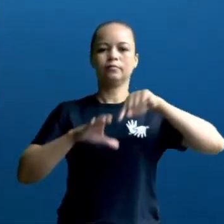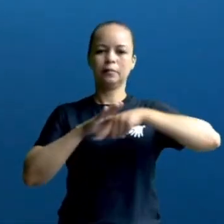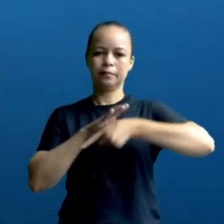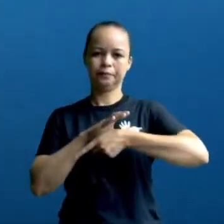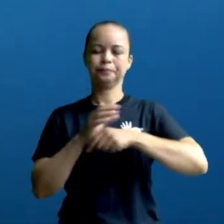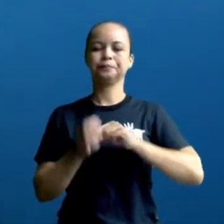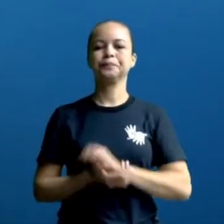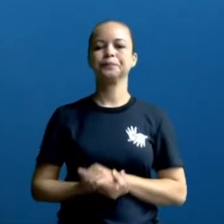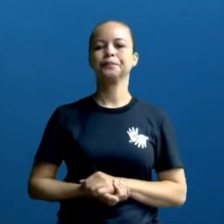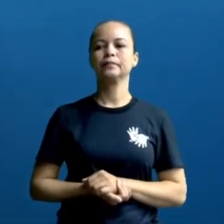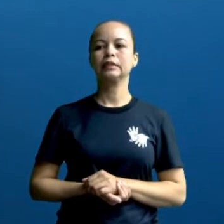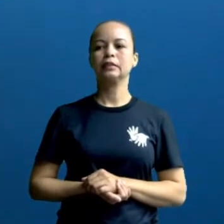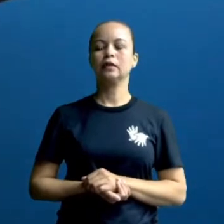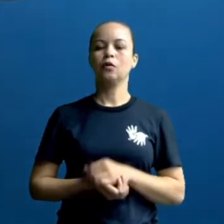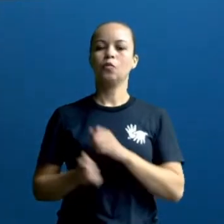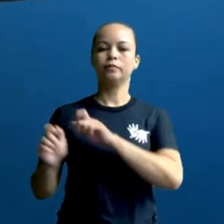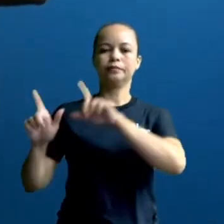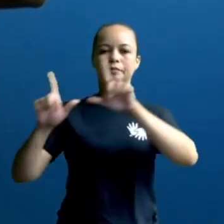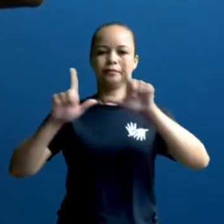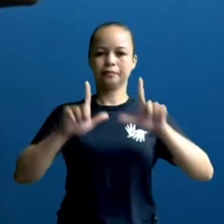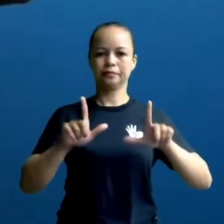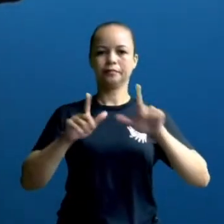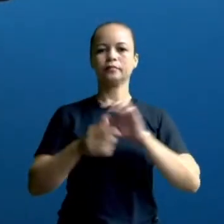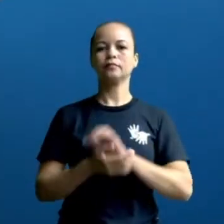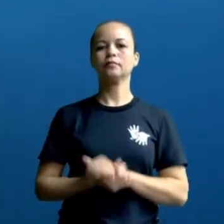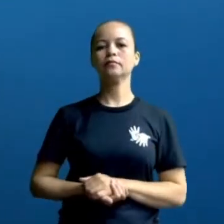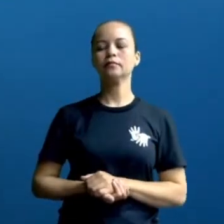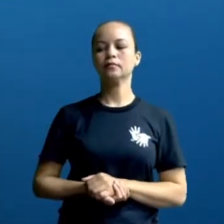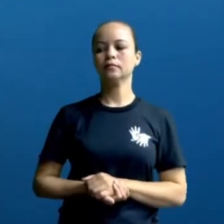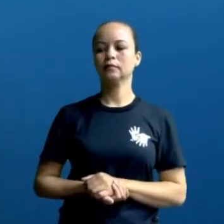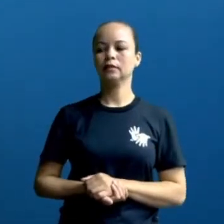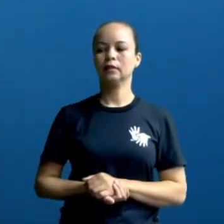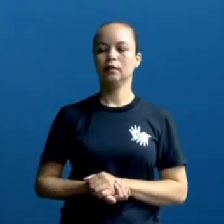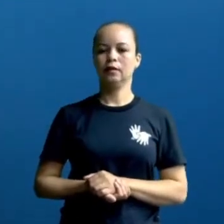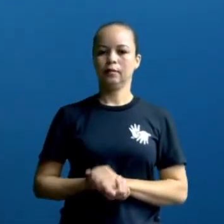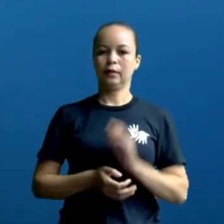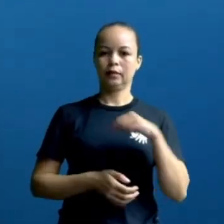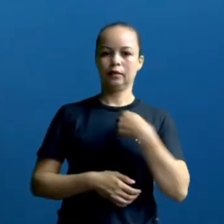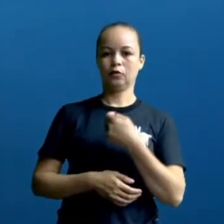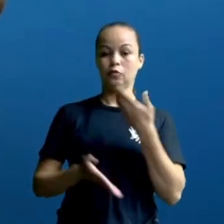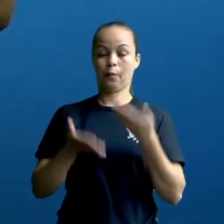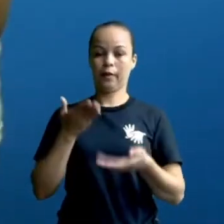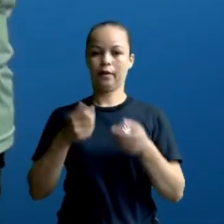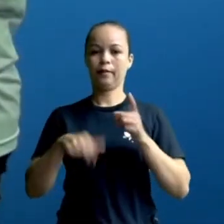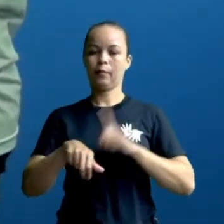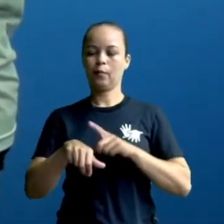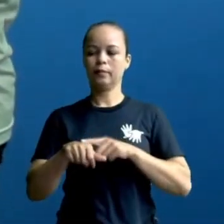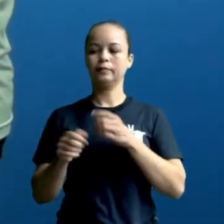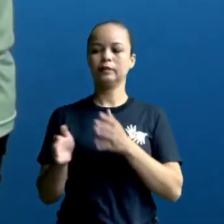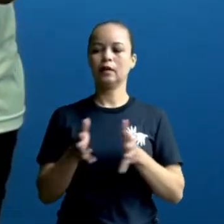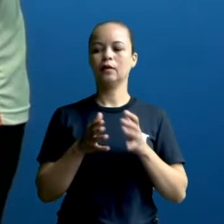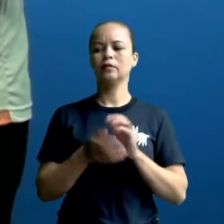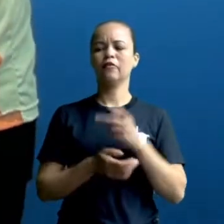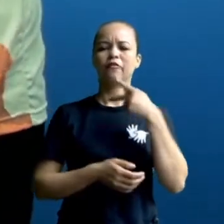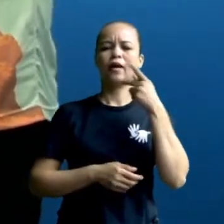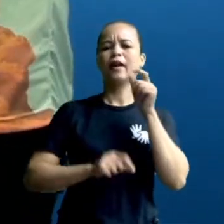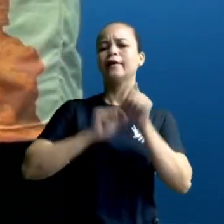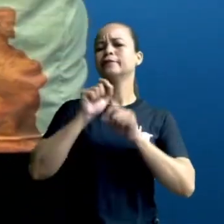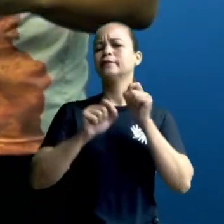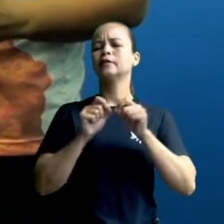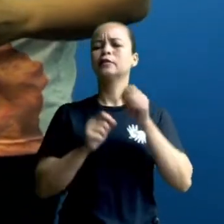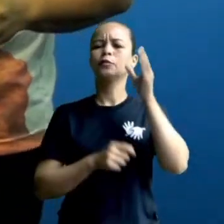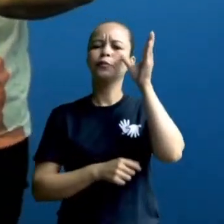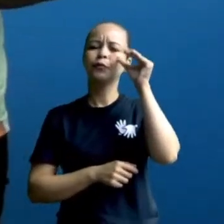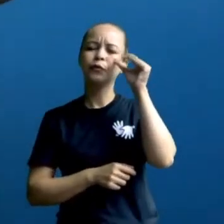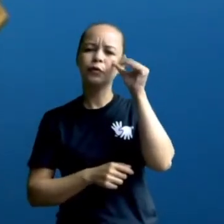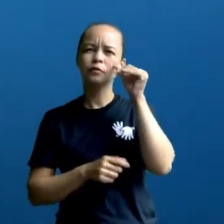profundidade. Produção, nosso próximo slide, por favor, para que a gente não perca tempo. E aí, eu gostaria de falar algo assim a título de